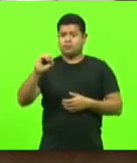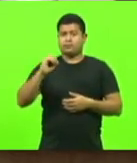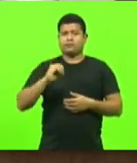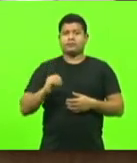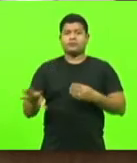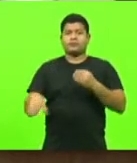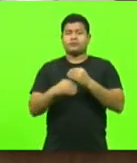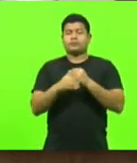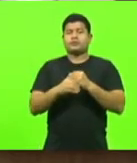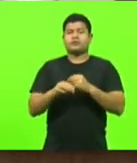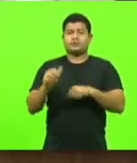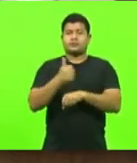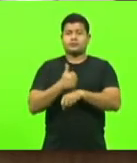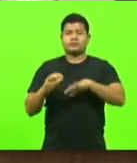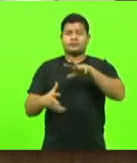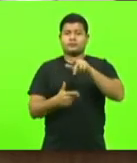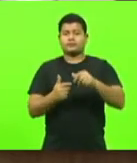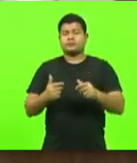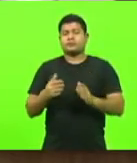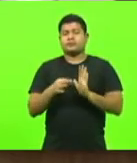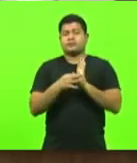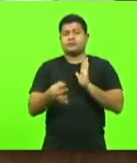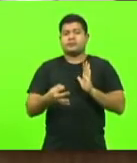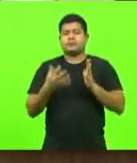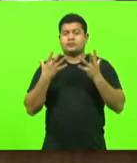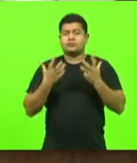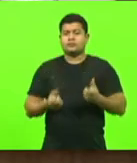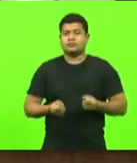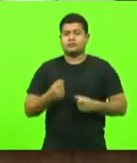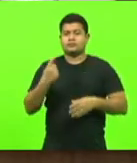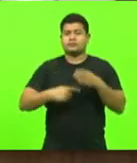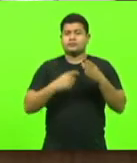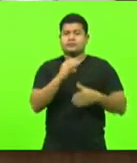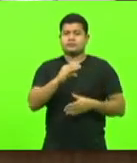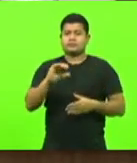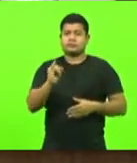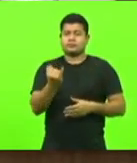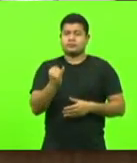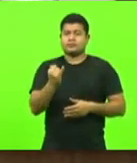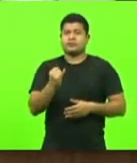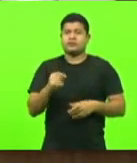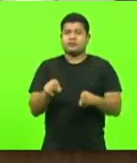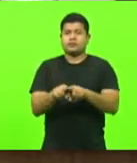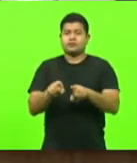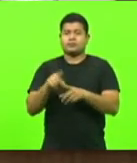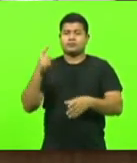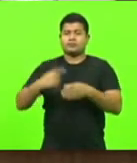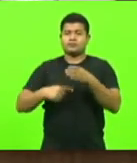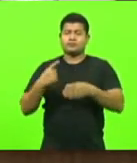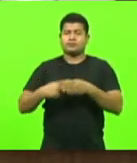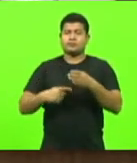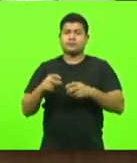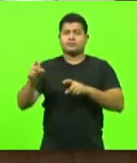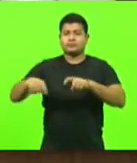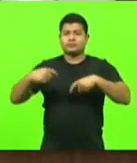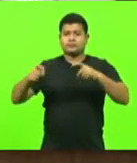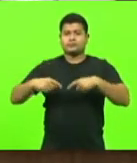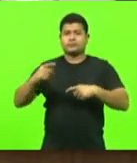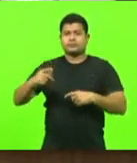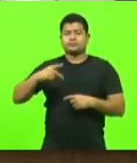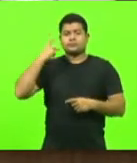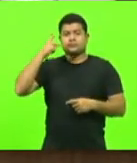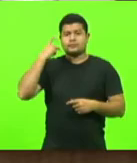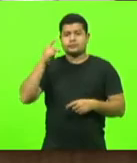das comissões de Constituição e Justiça, Comissão de Economia, Ciência, Tecnologia, Minas e Energia, Comissão de Agricultura e Política Rural